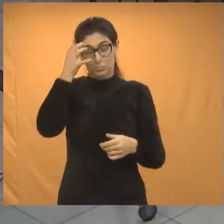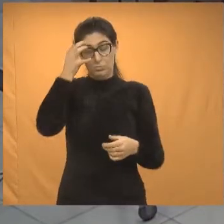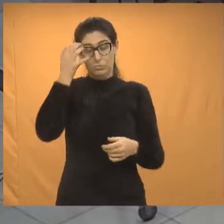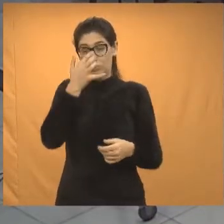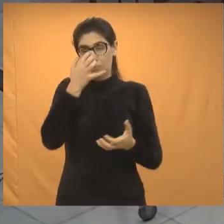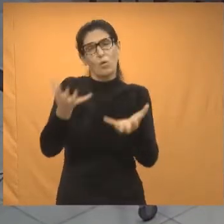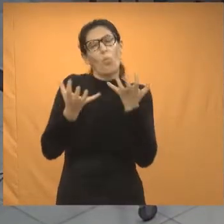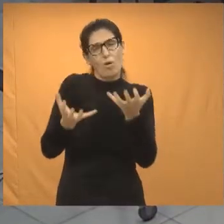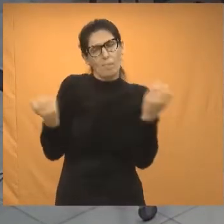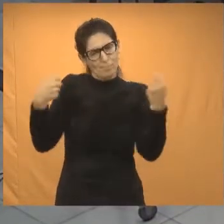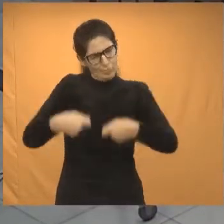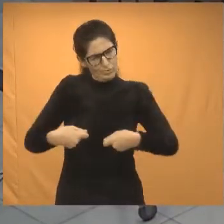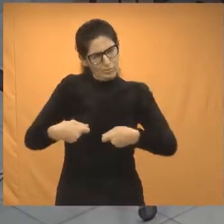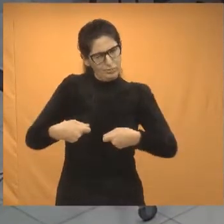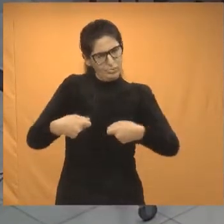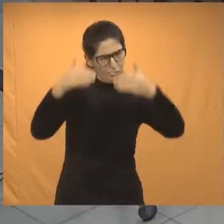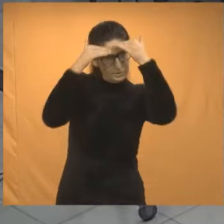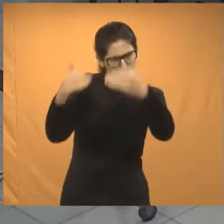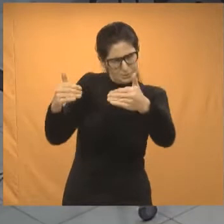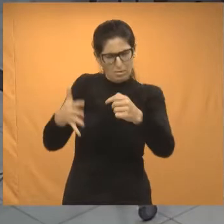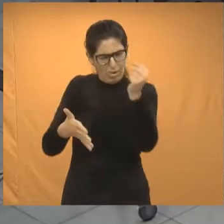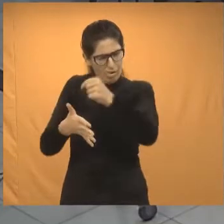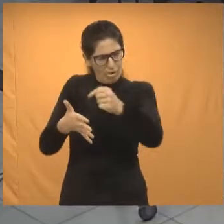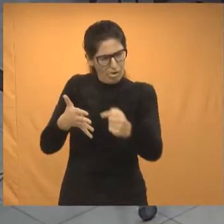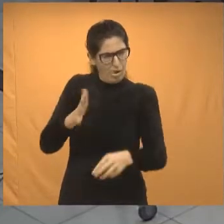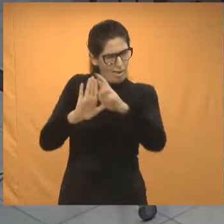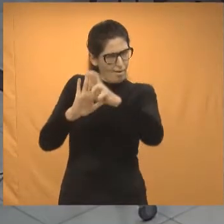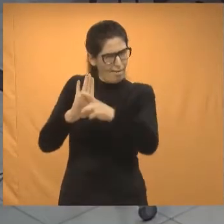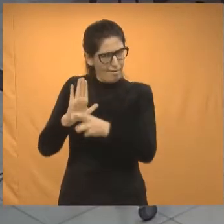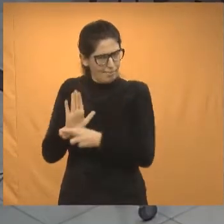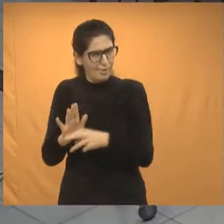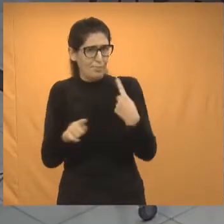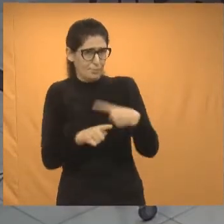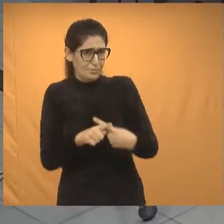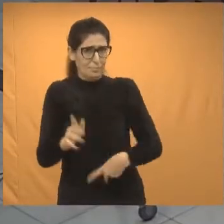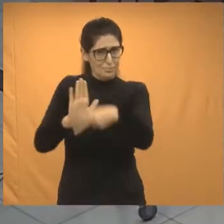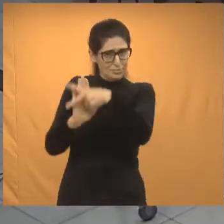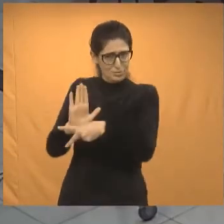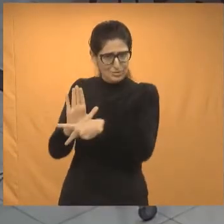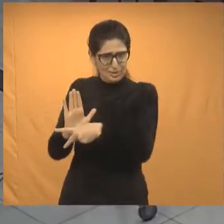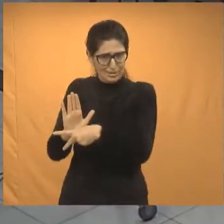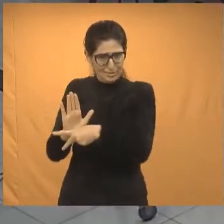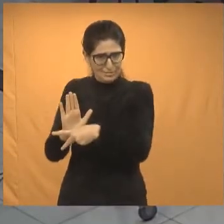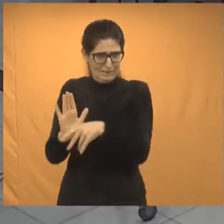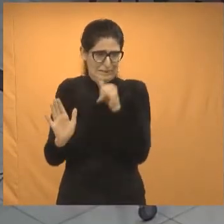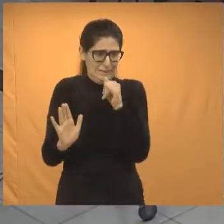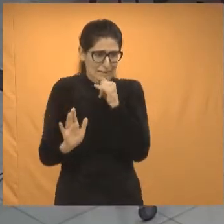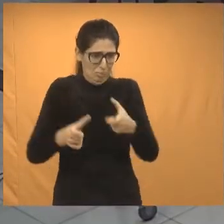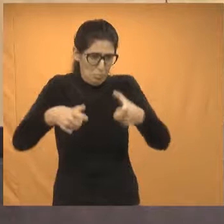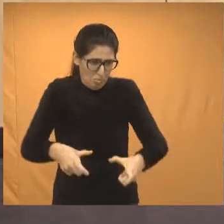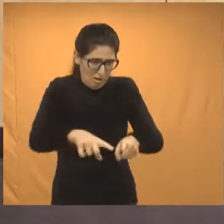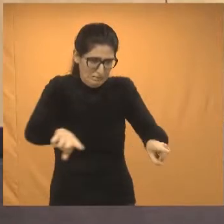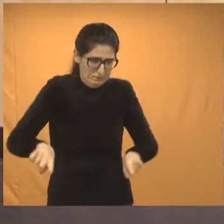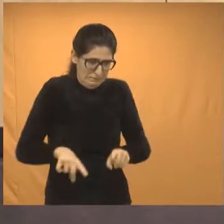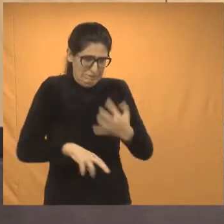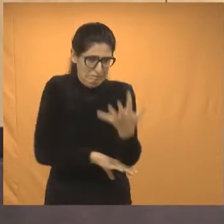sejam cumpridas aí todas as formalidades quando vier um projeto onde tem que devastar alguma área de APP,